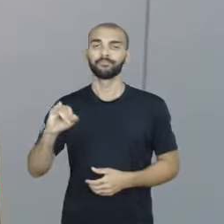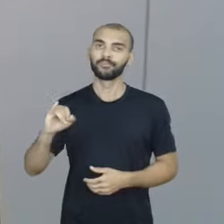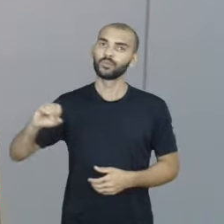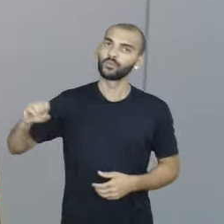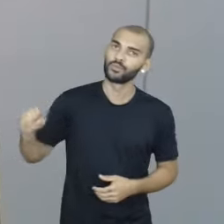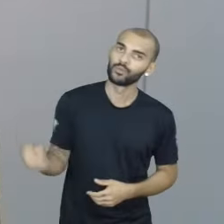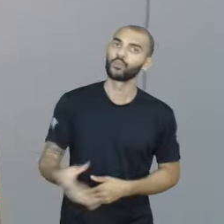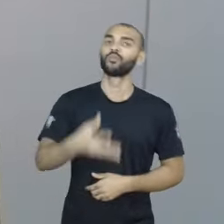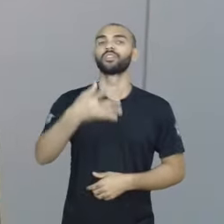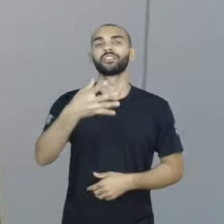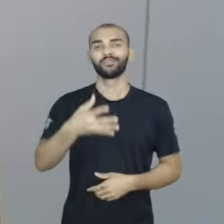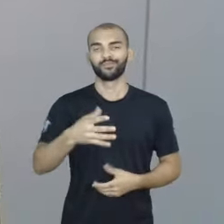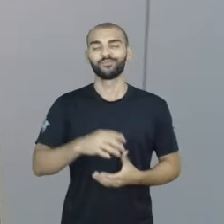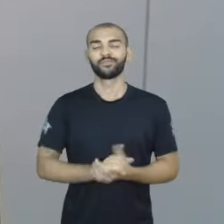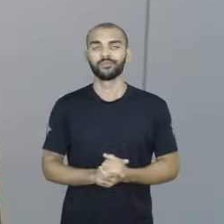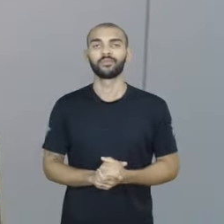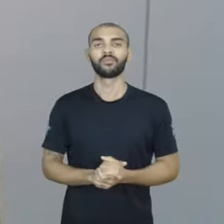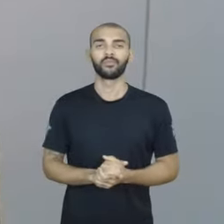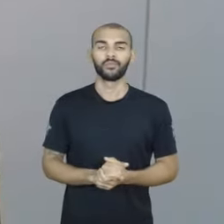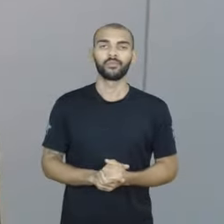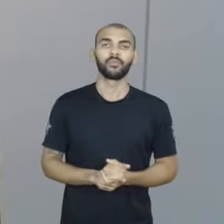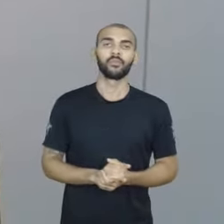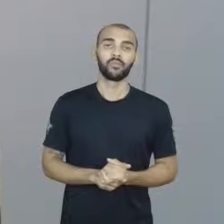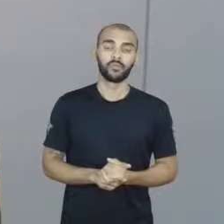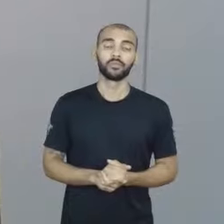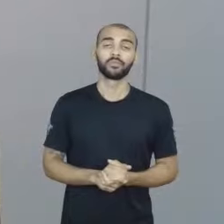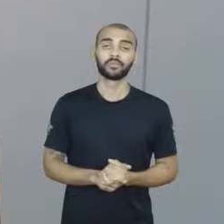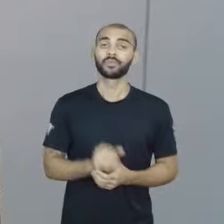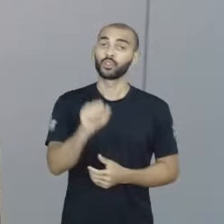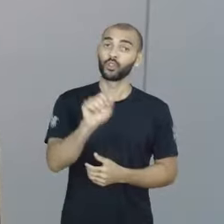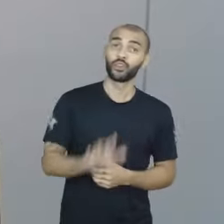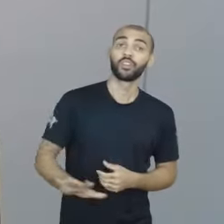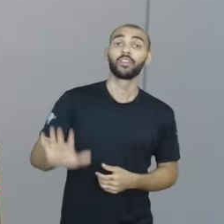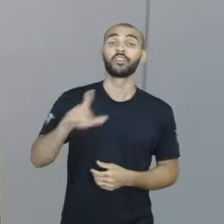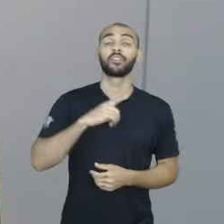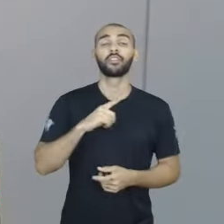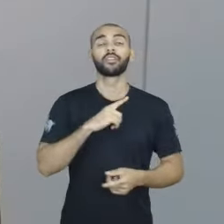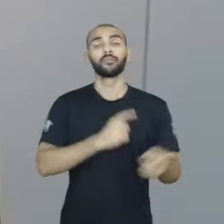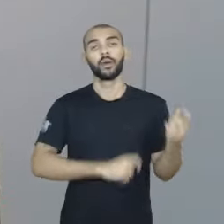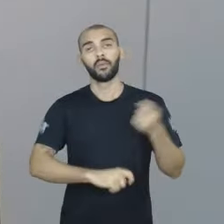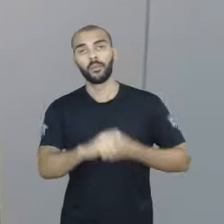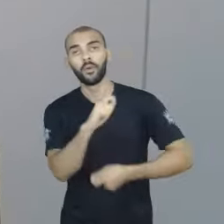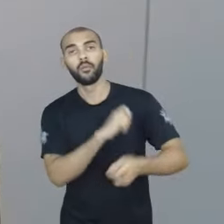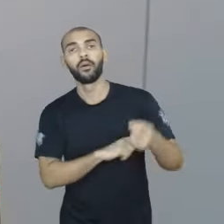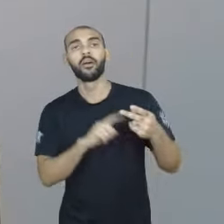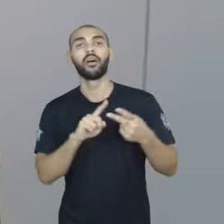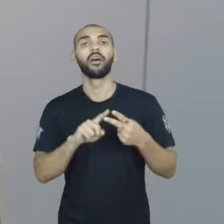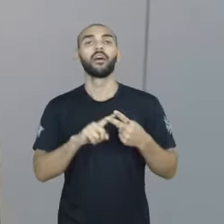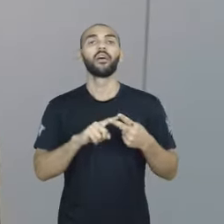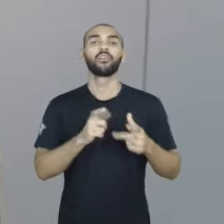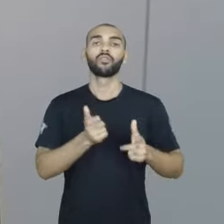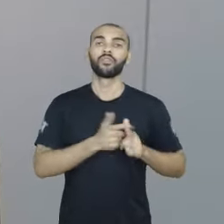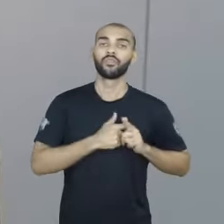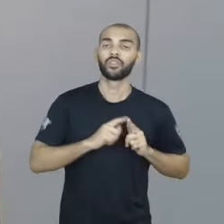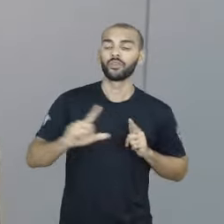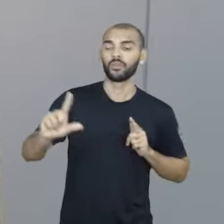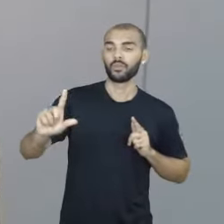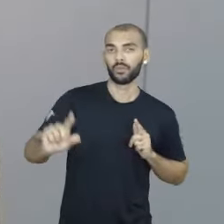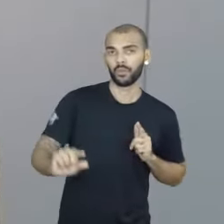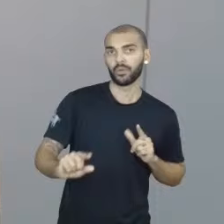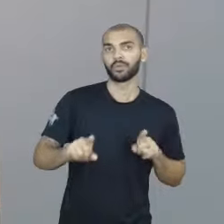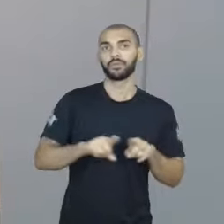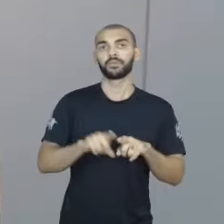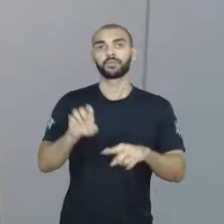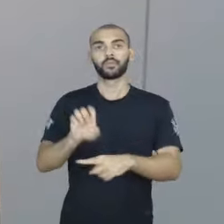adotando. Geralmente, as renegociações ou as reduções de dívidas dos estados